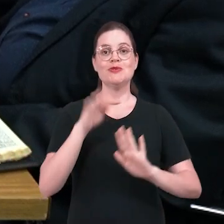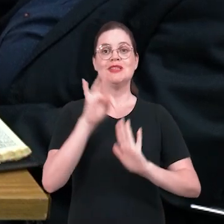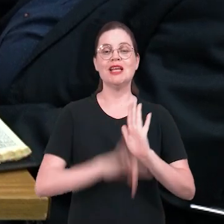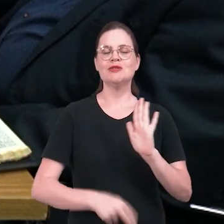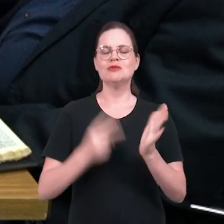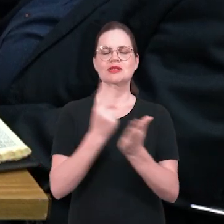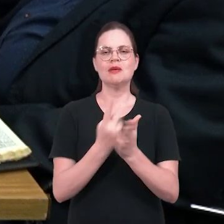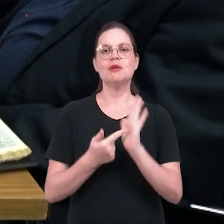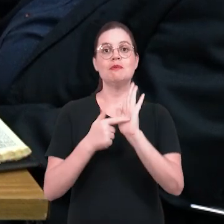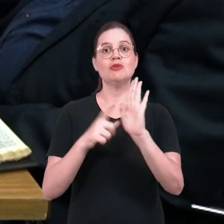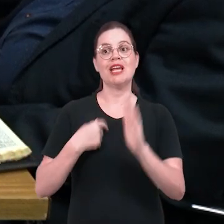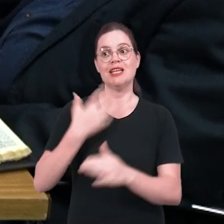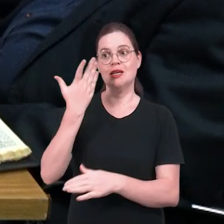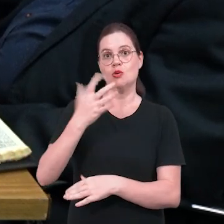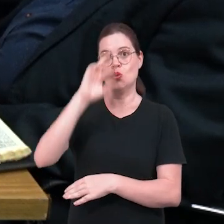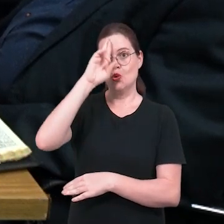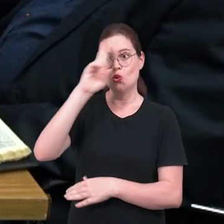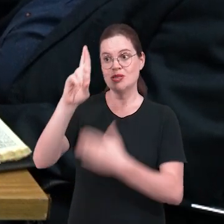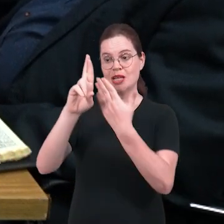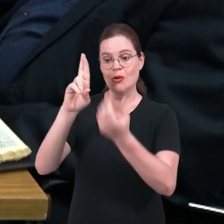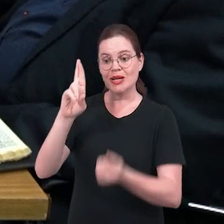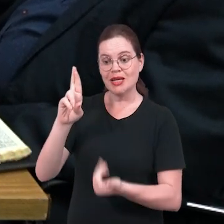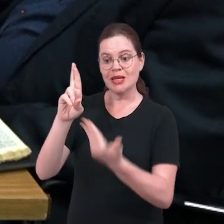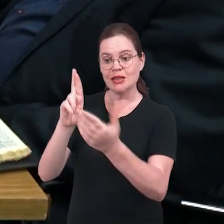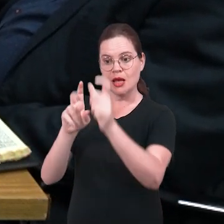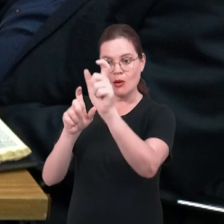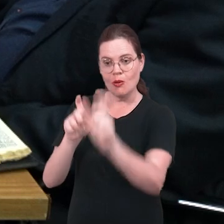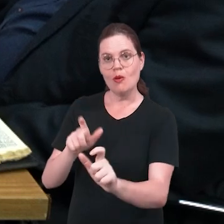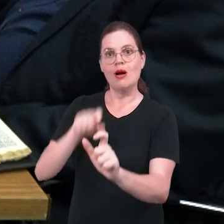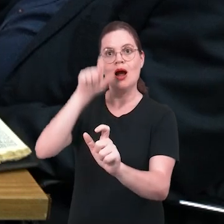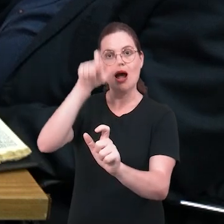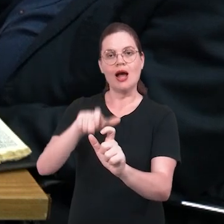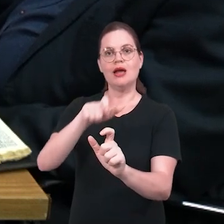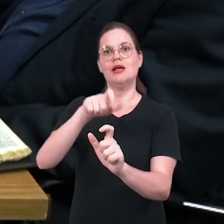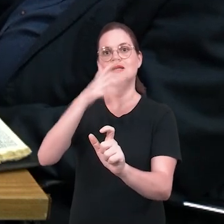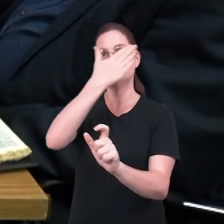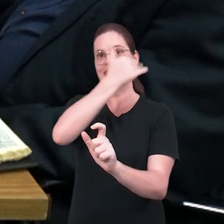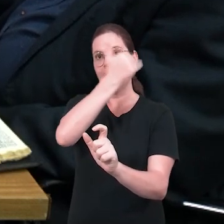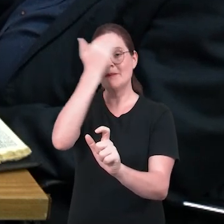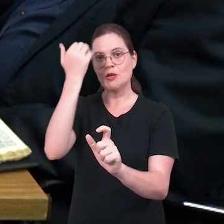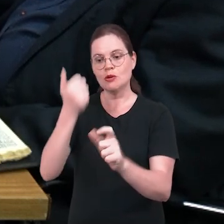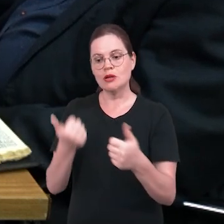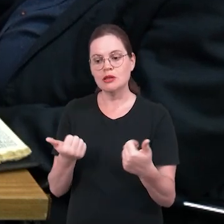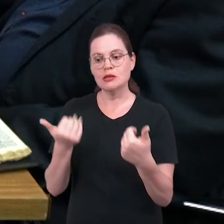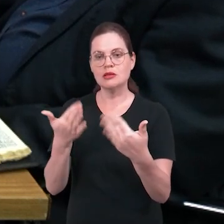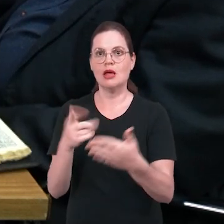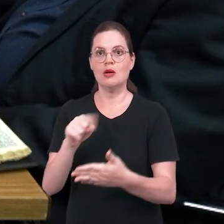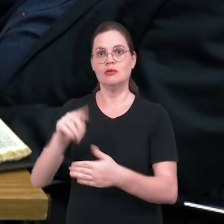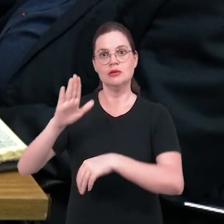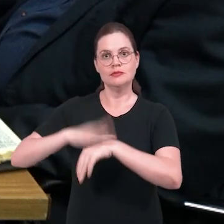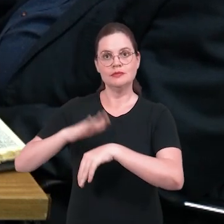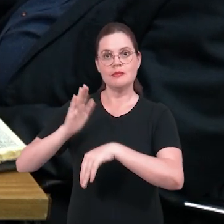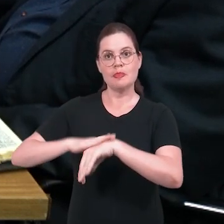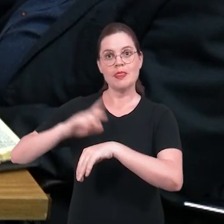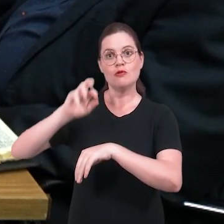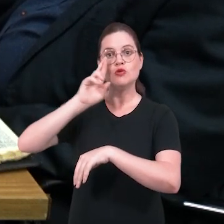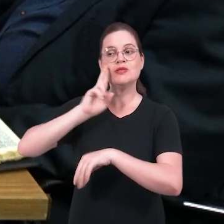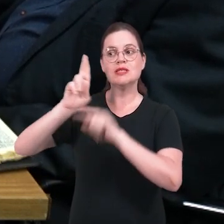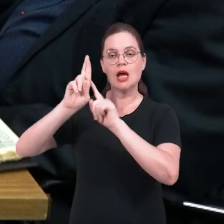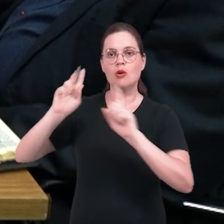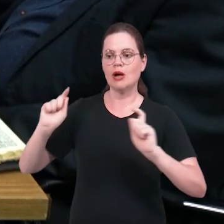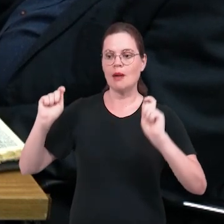Senhor o capacitou com sabedoria, né? Põe a mão sobre ele. Então, o Senhor deu uma capacitação a